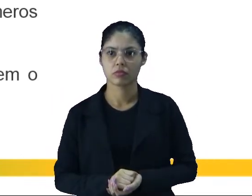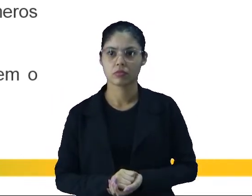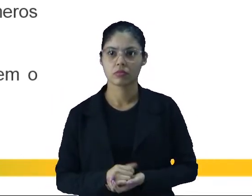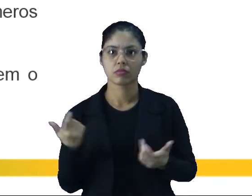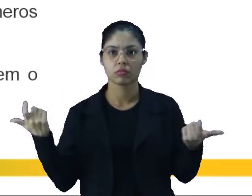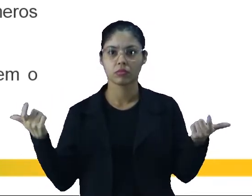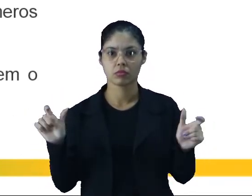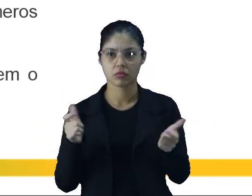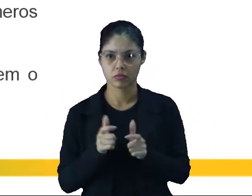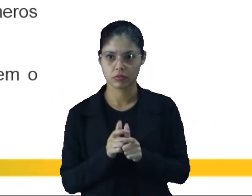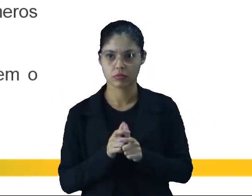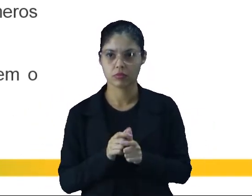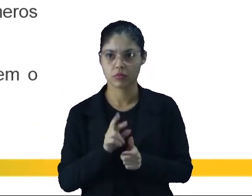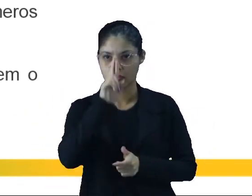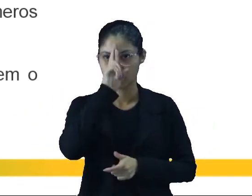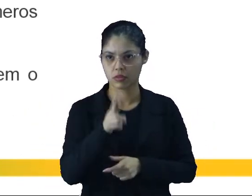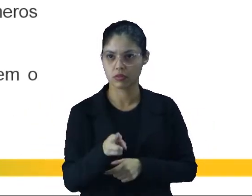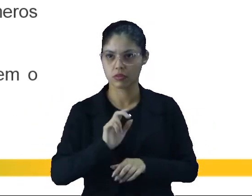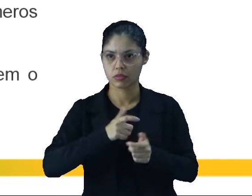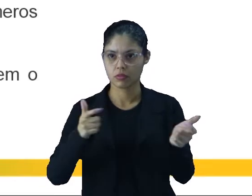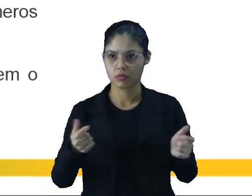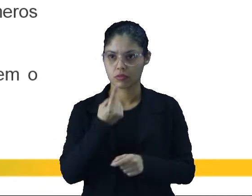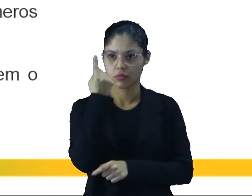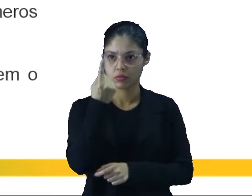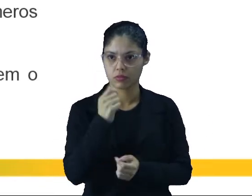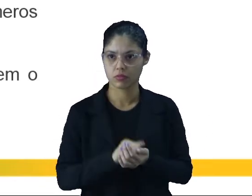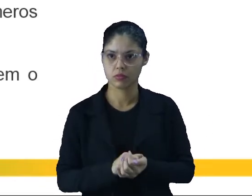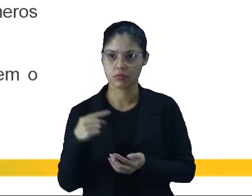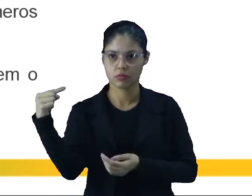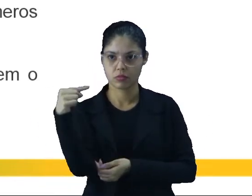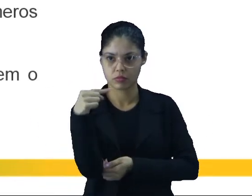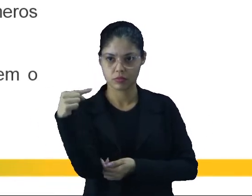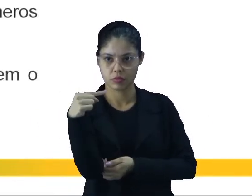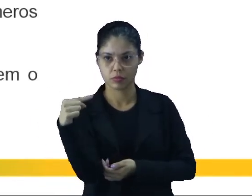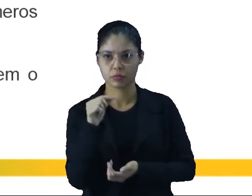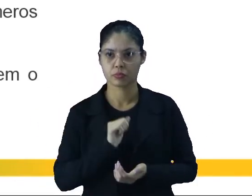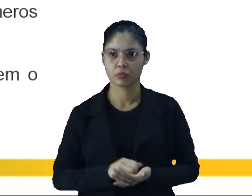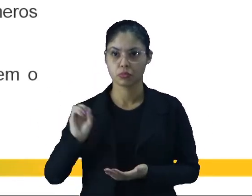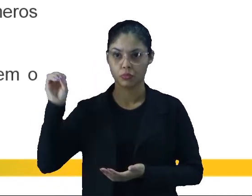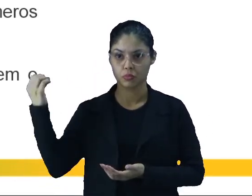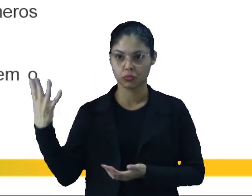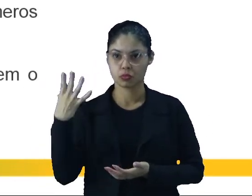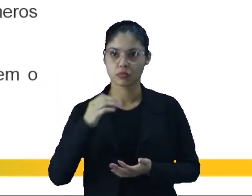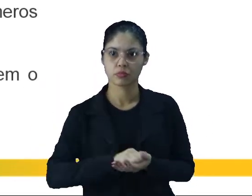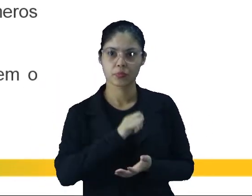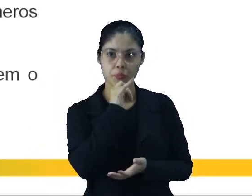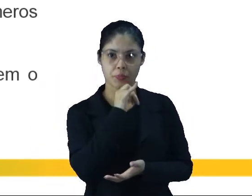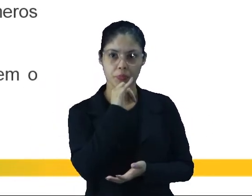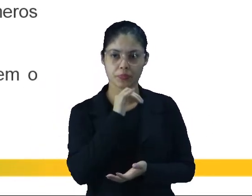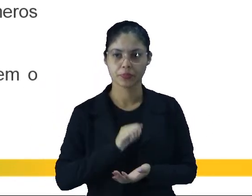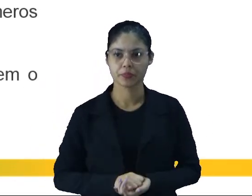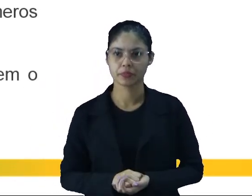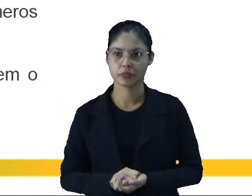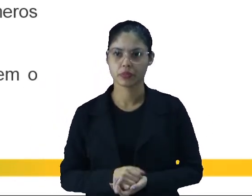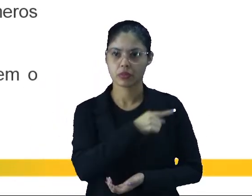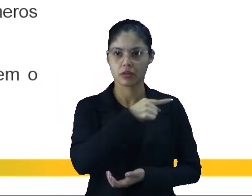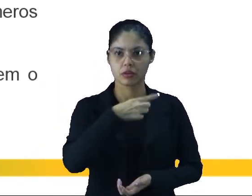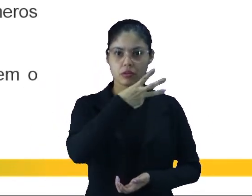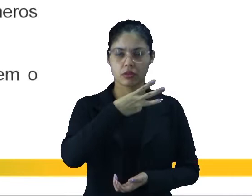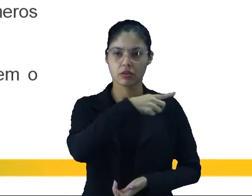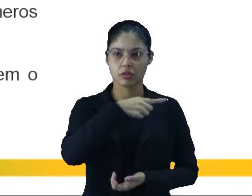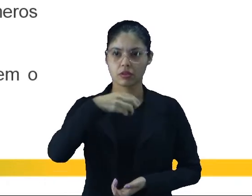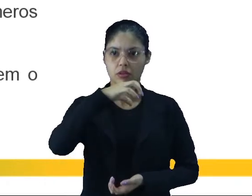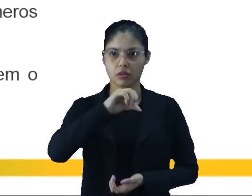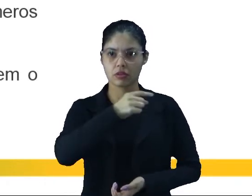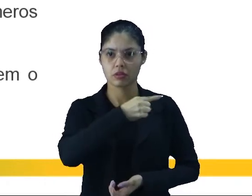Decrescente, a razão é maior que 1 e termos negativos. Como assim? No caso da decrescente aqui, ó, Menos 3, menos